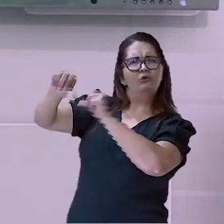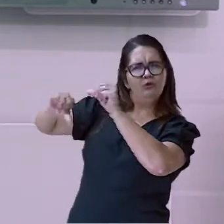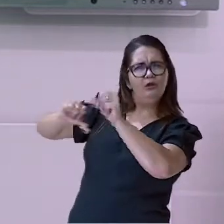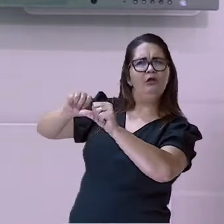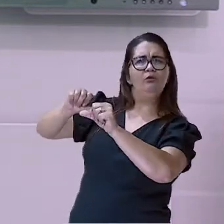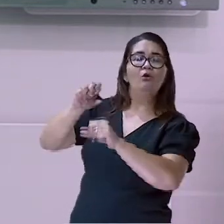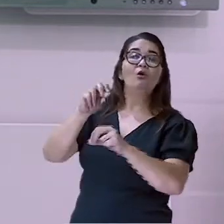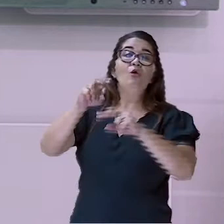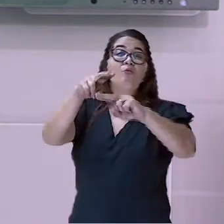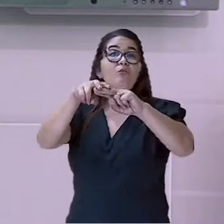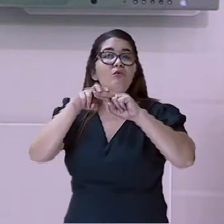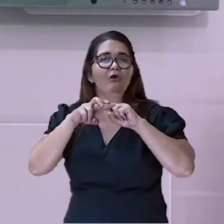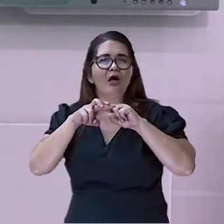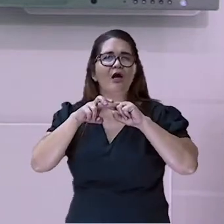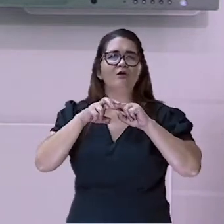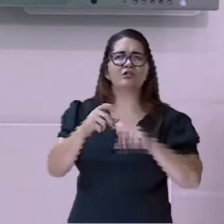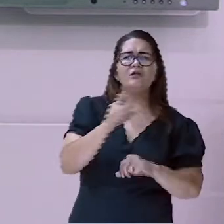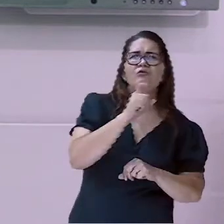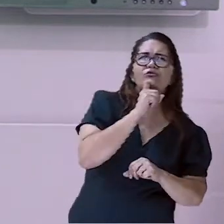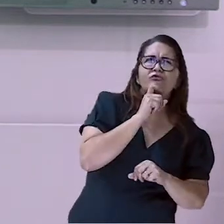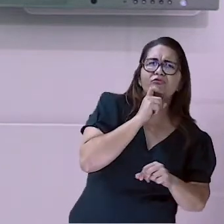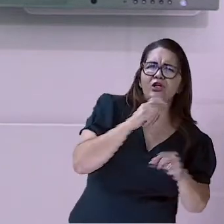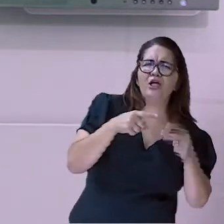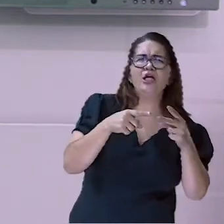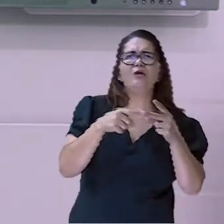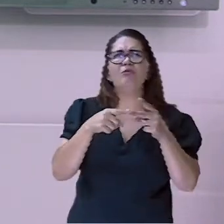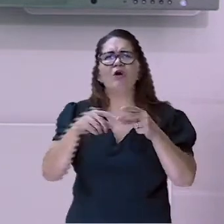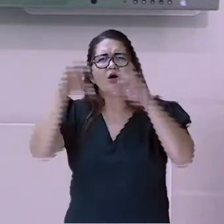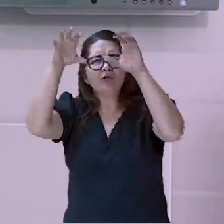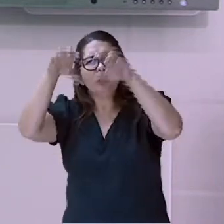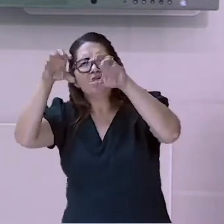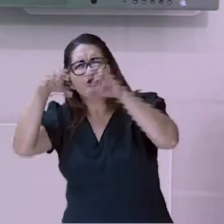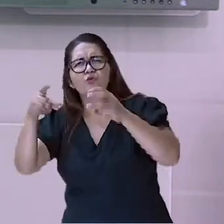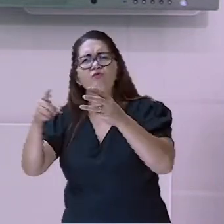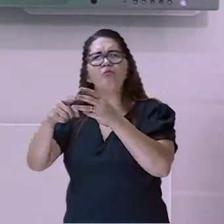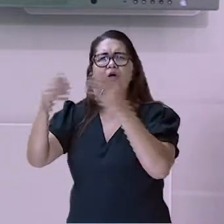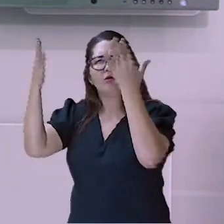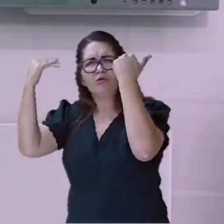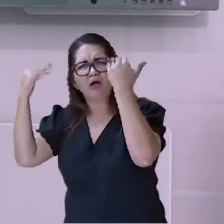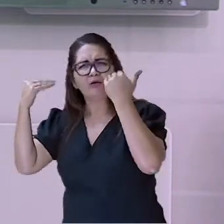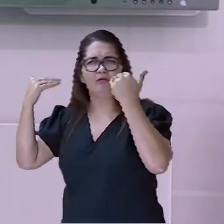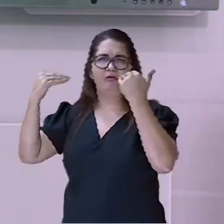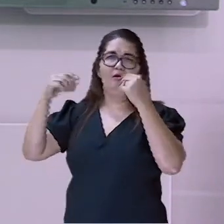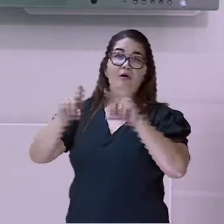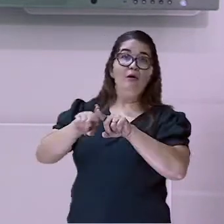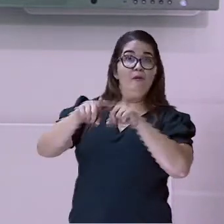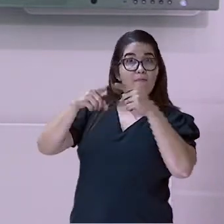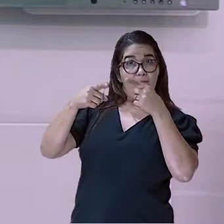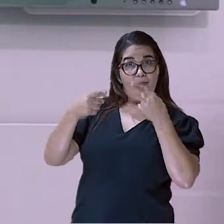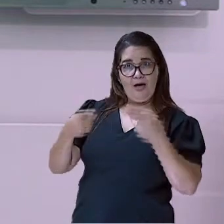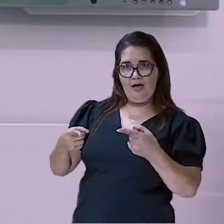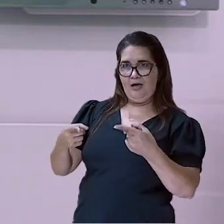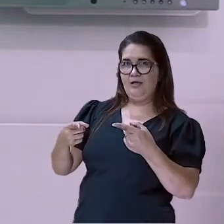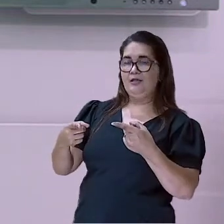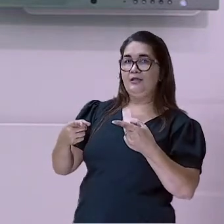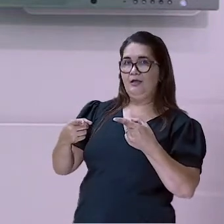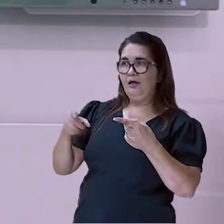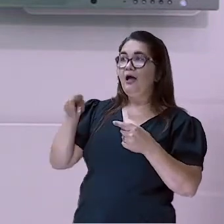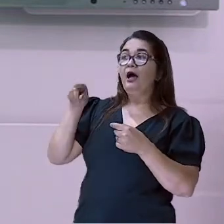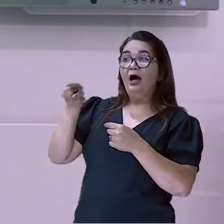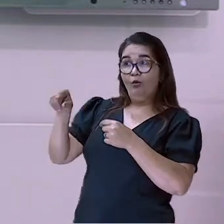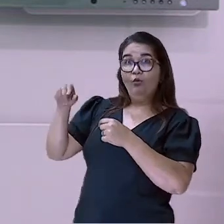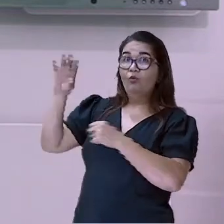muito, esfriou ou fica mais úmido, mas ele se mantém em uma grande parte do